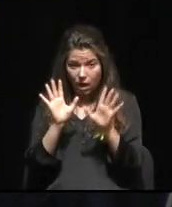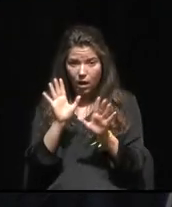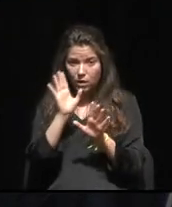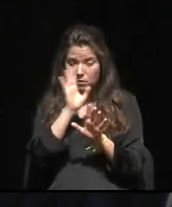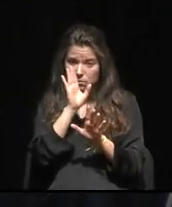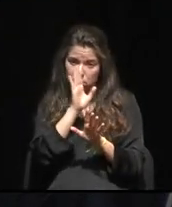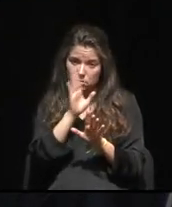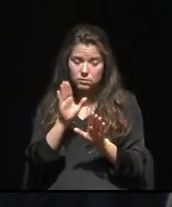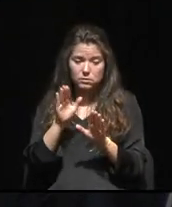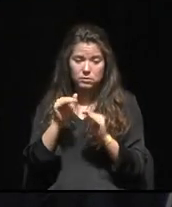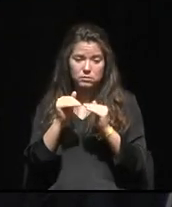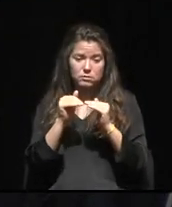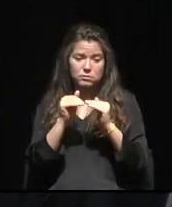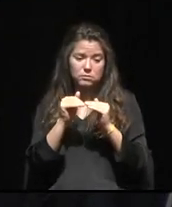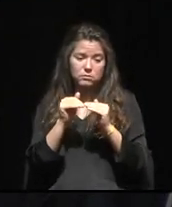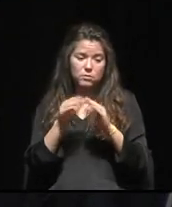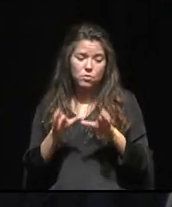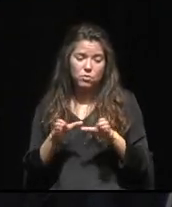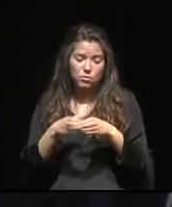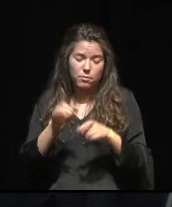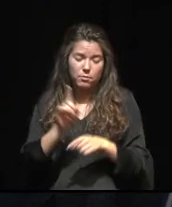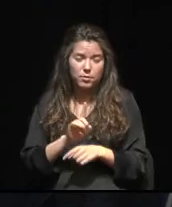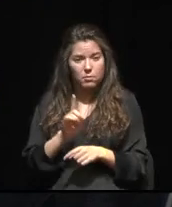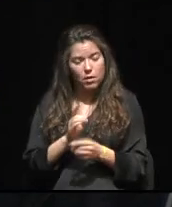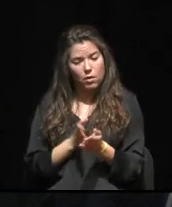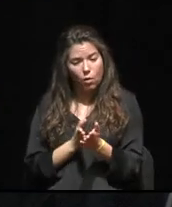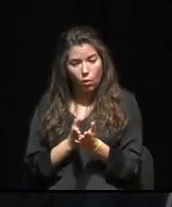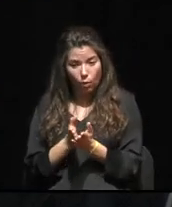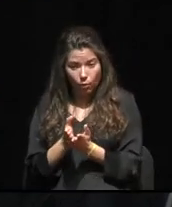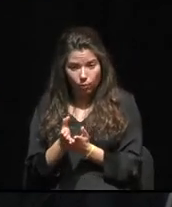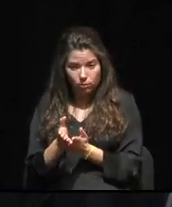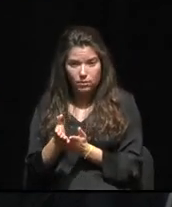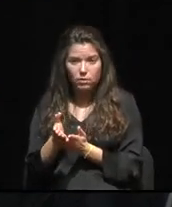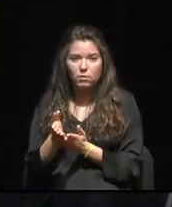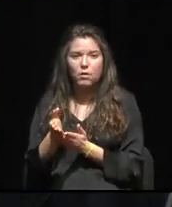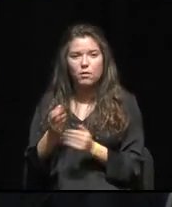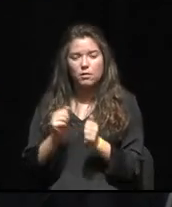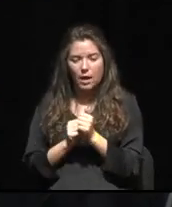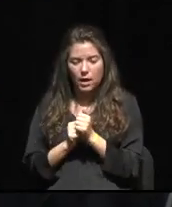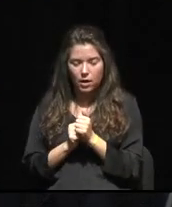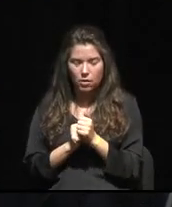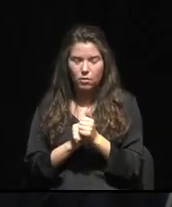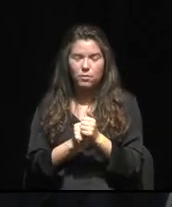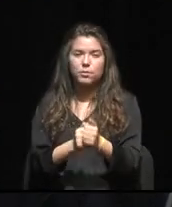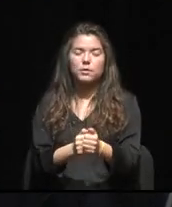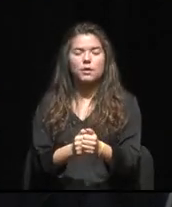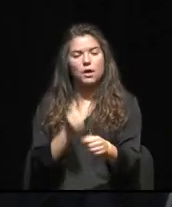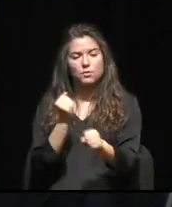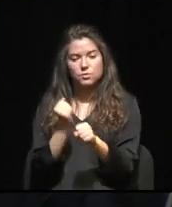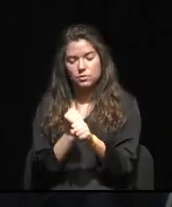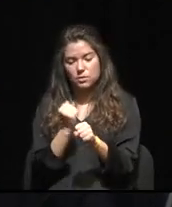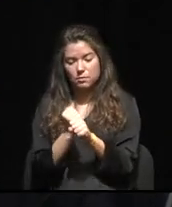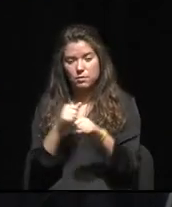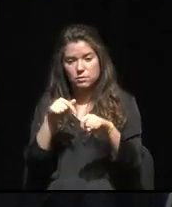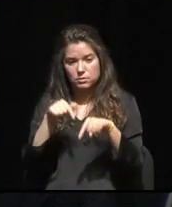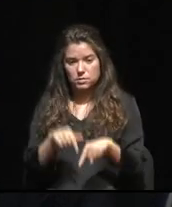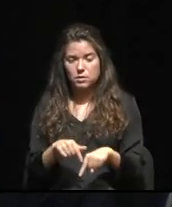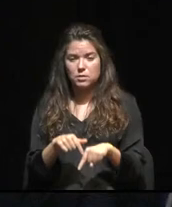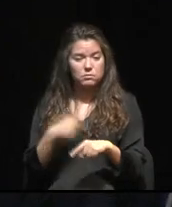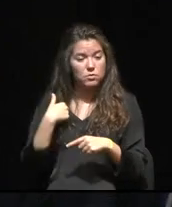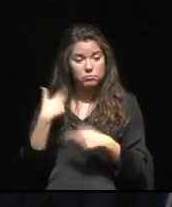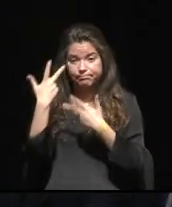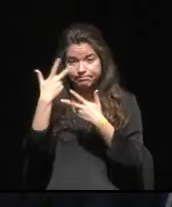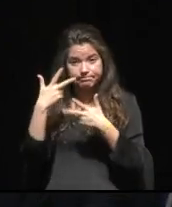em sede da primeira eh comissão continuaremos eh a acompanhar todos esses trabalhos e estaremos